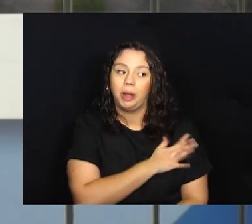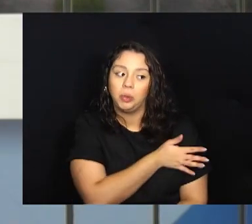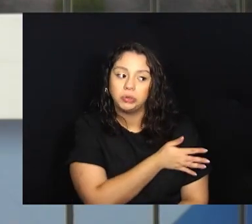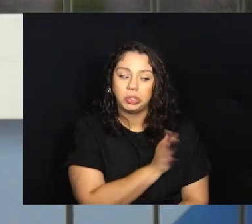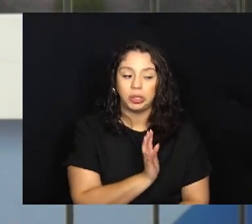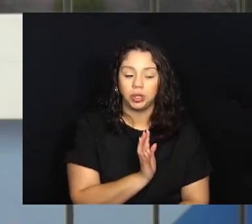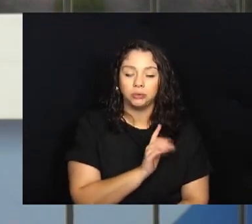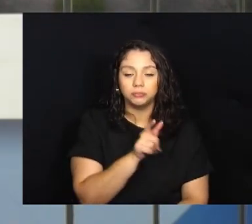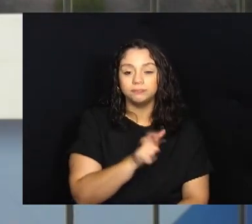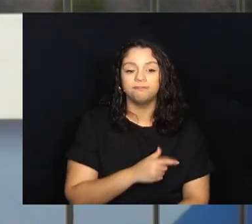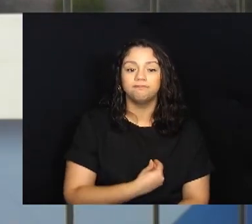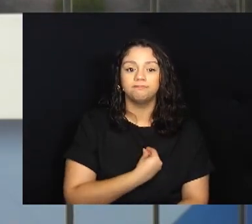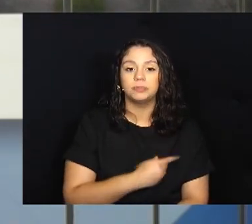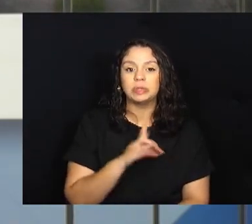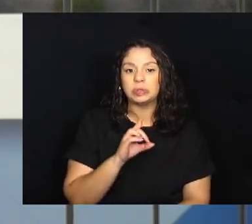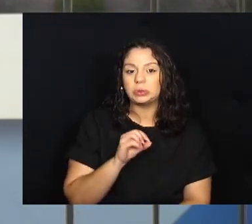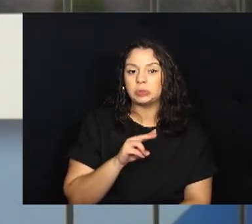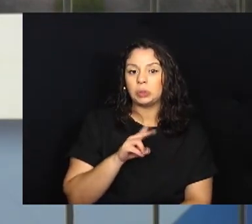presença das doulas estaria